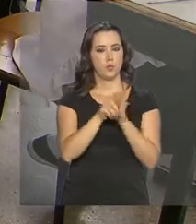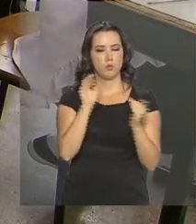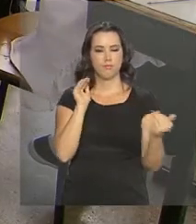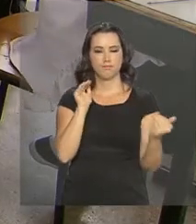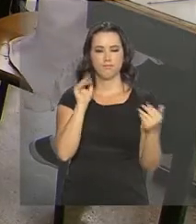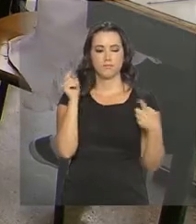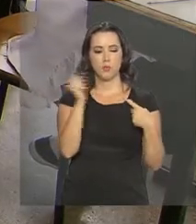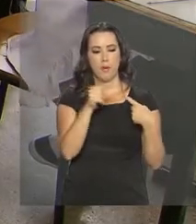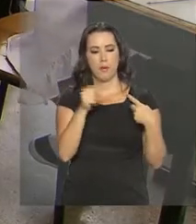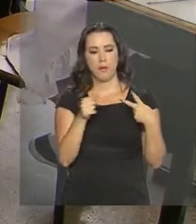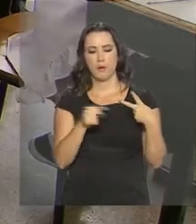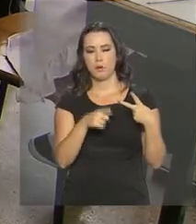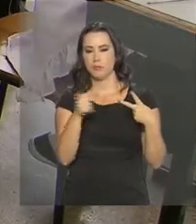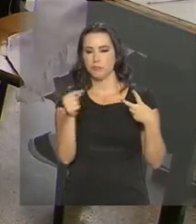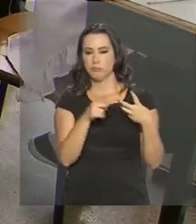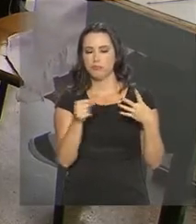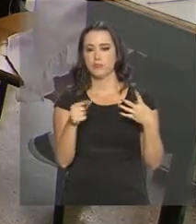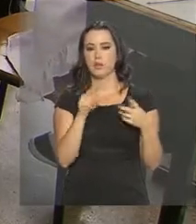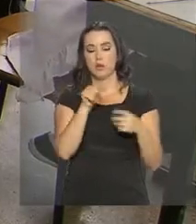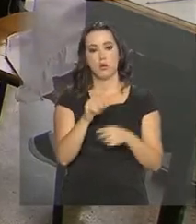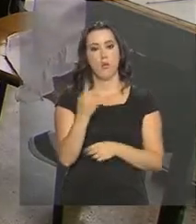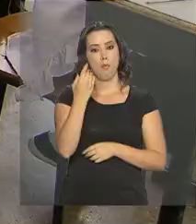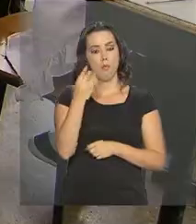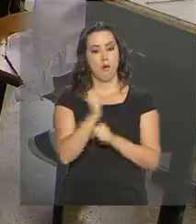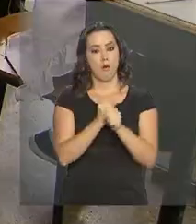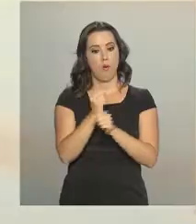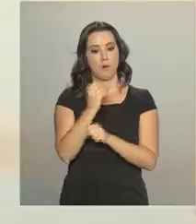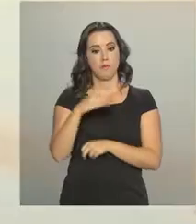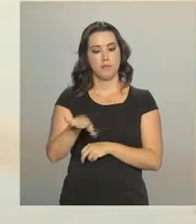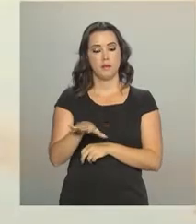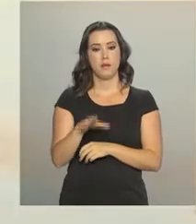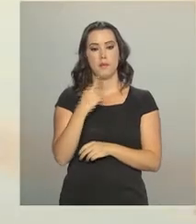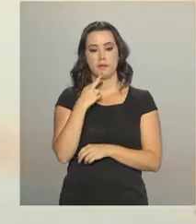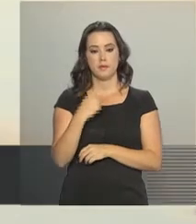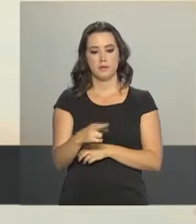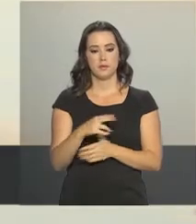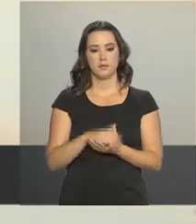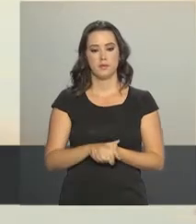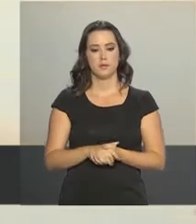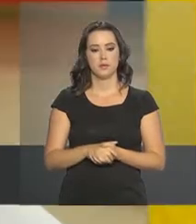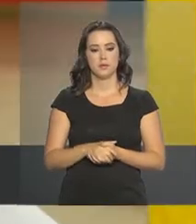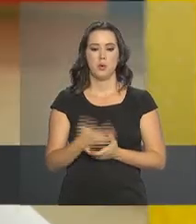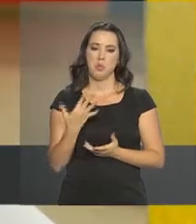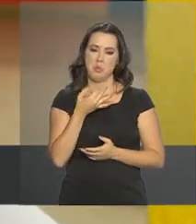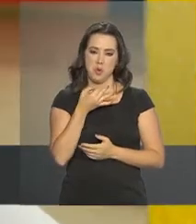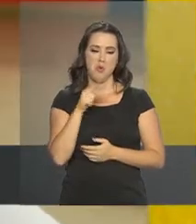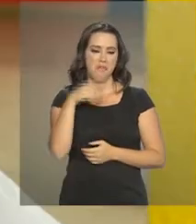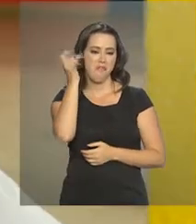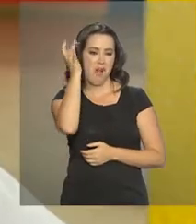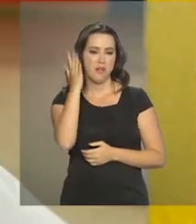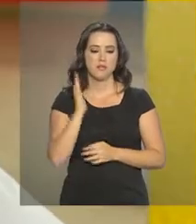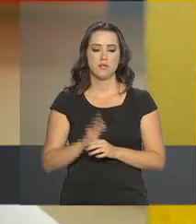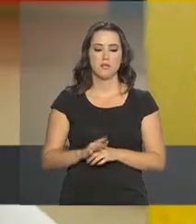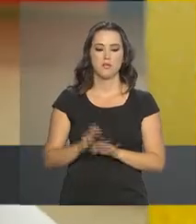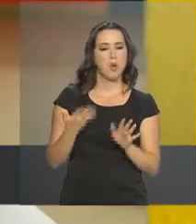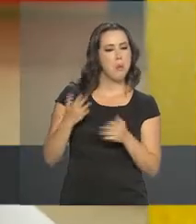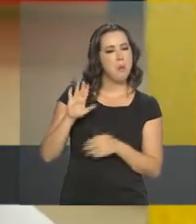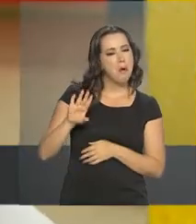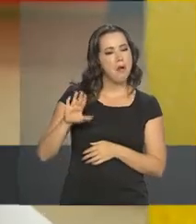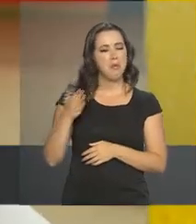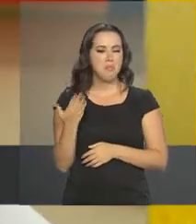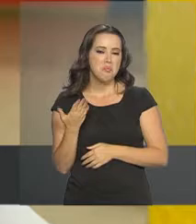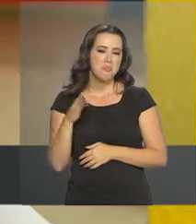estudantes tiveram uma hora e meia para responder eu achei um pouco fácil apontá van han